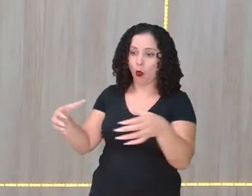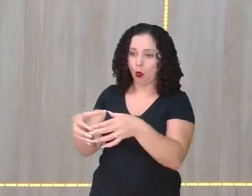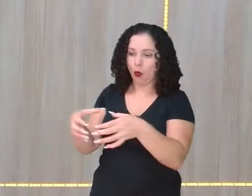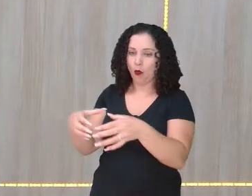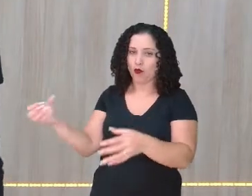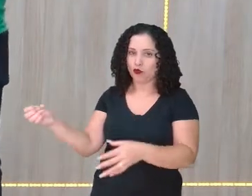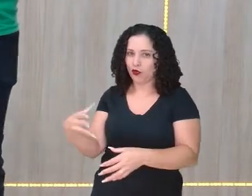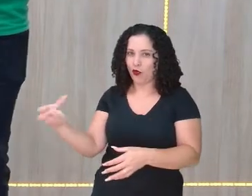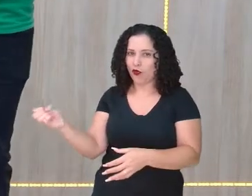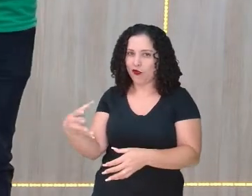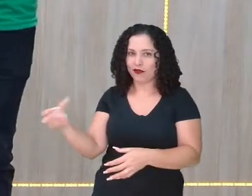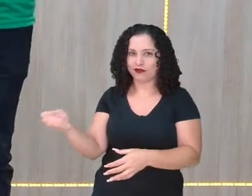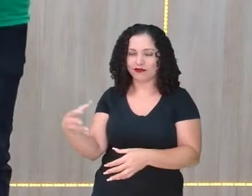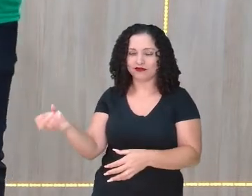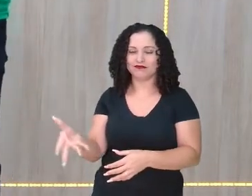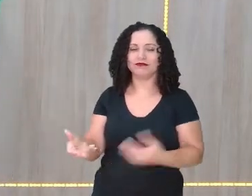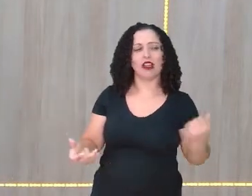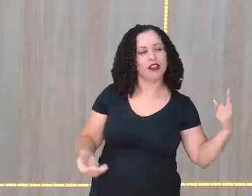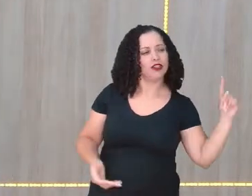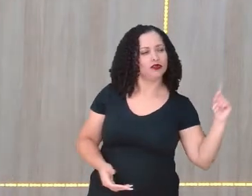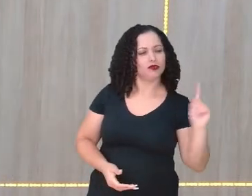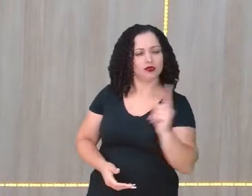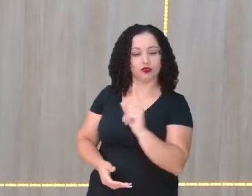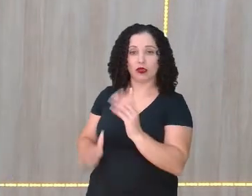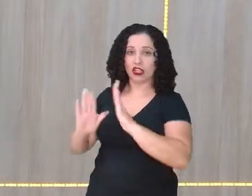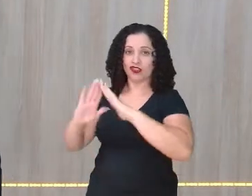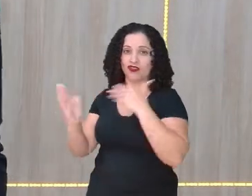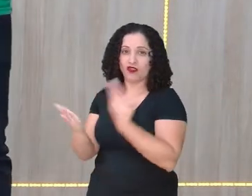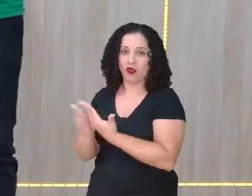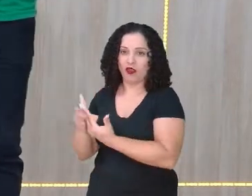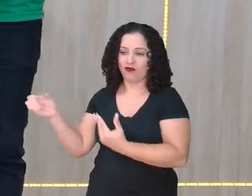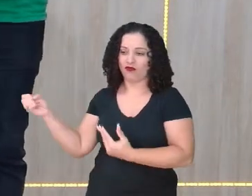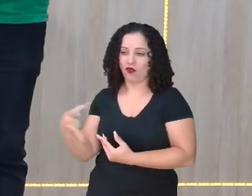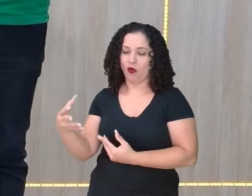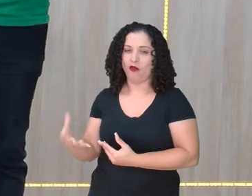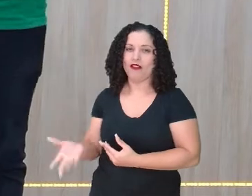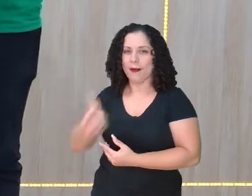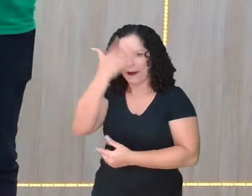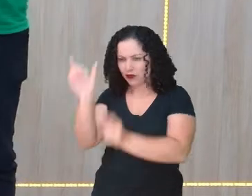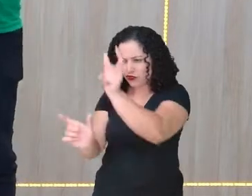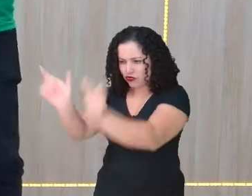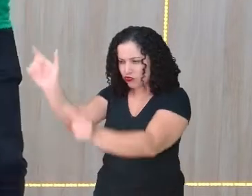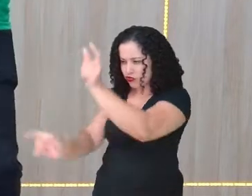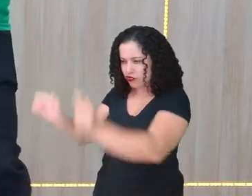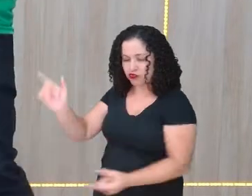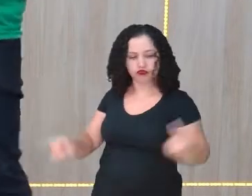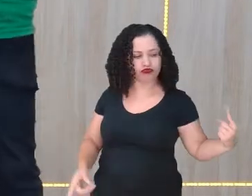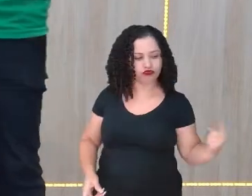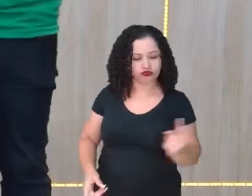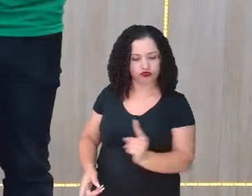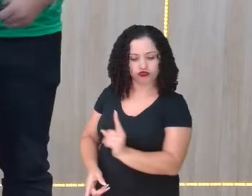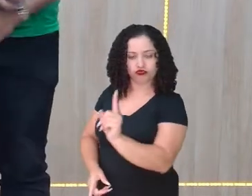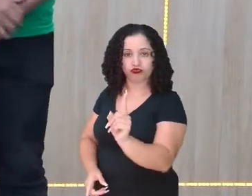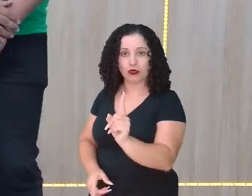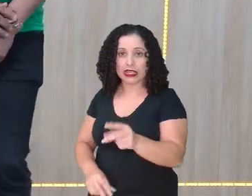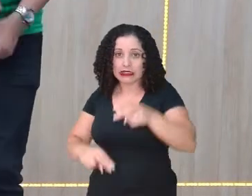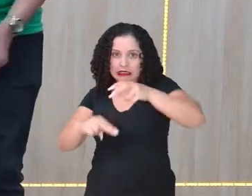alguns meses atrás, você chegou aí na sua escola e tem uns coleguinhas lá, e você sentou ou na primeira ou na